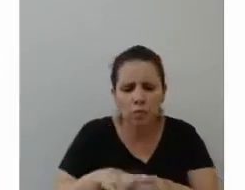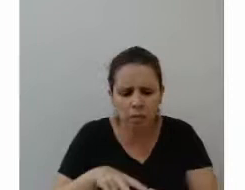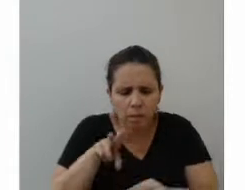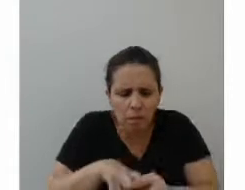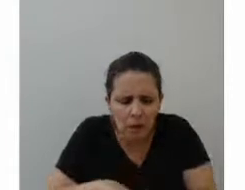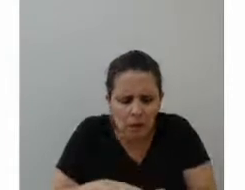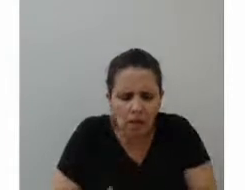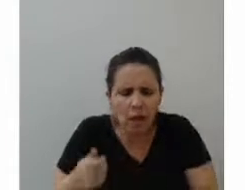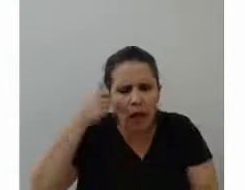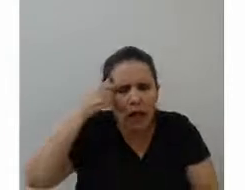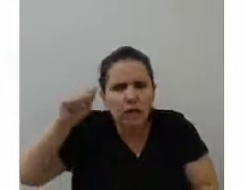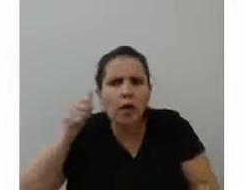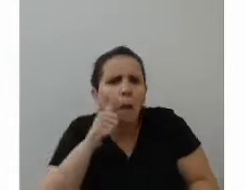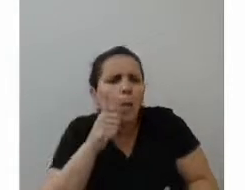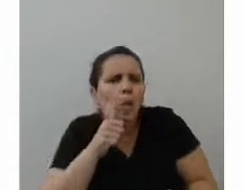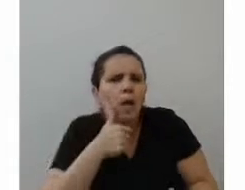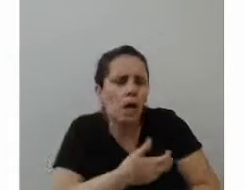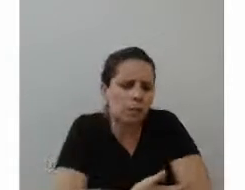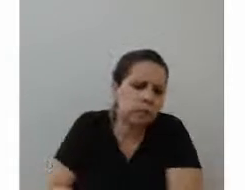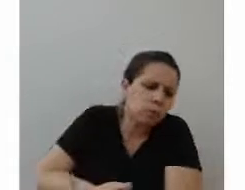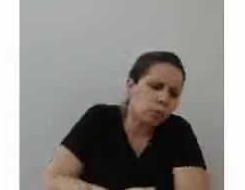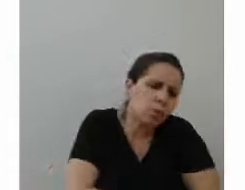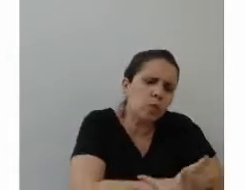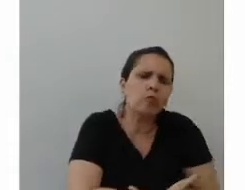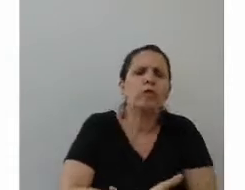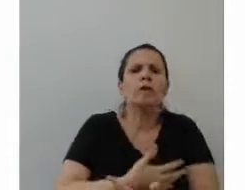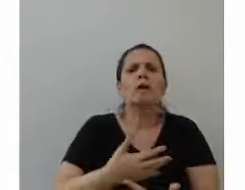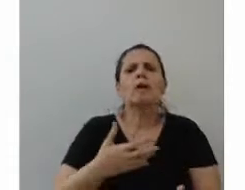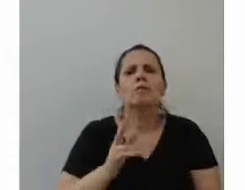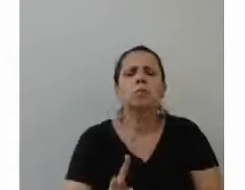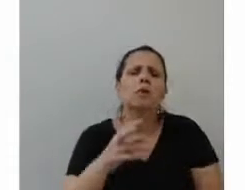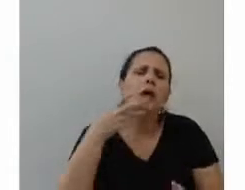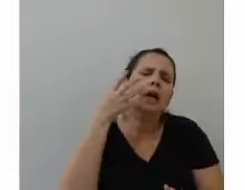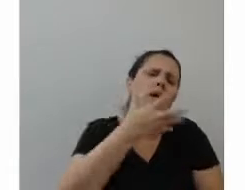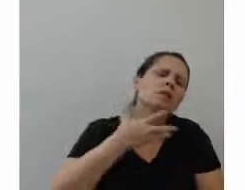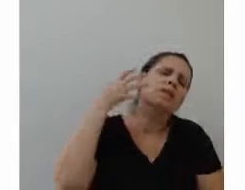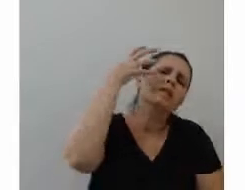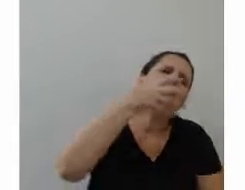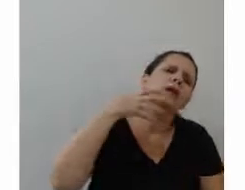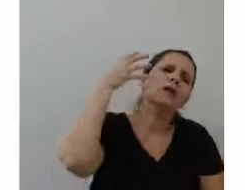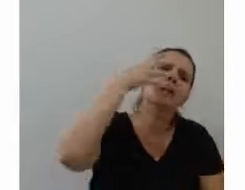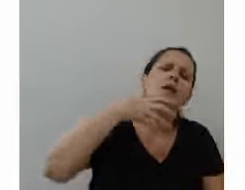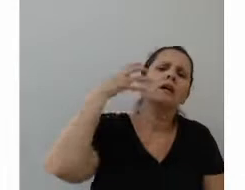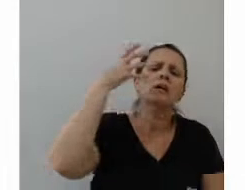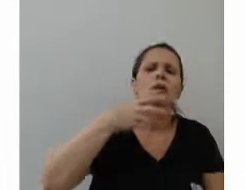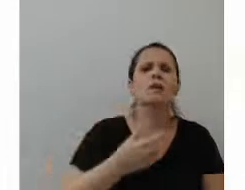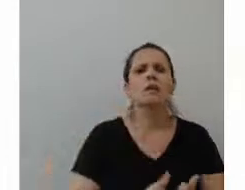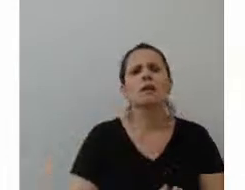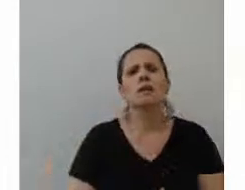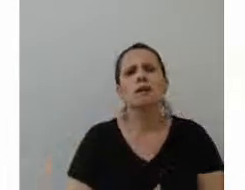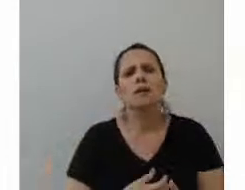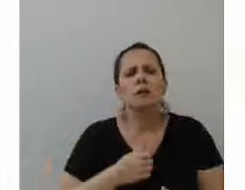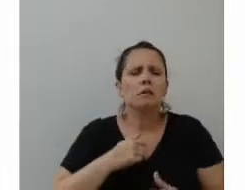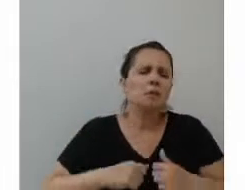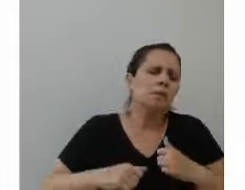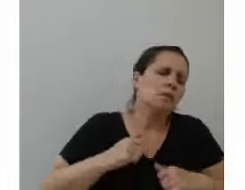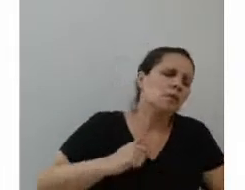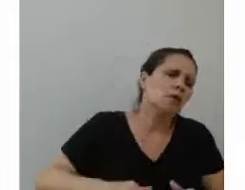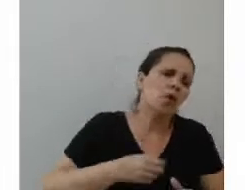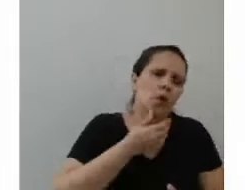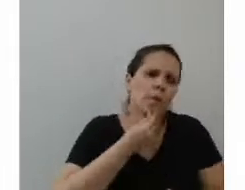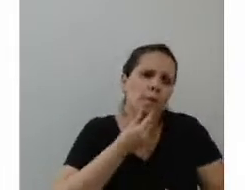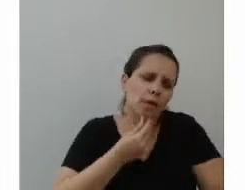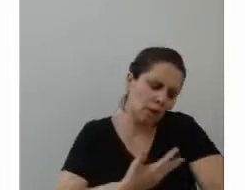o filho embalando, vai lentamente cantando uma tirania indolente, repassada de aflição. E o menino